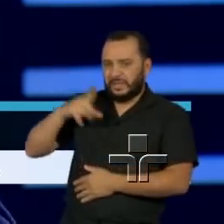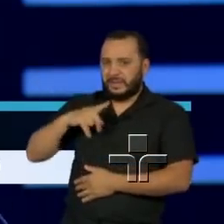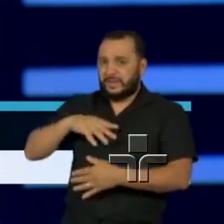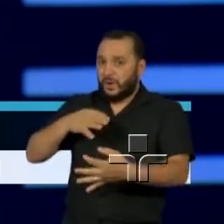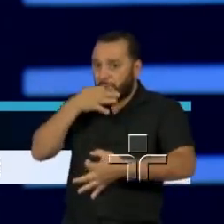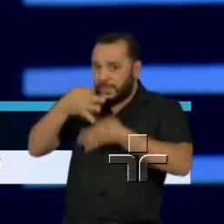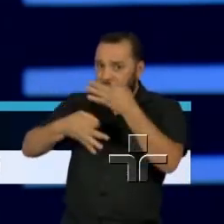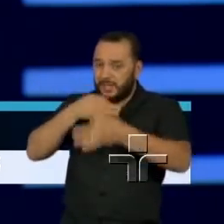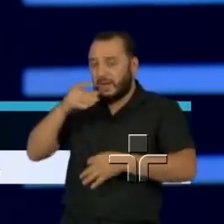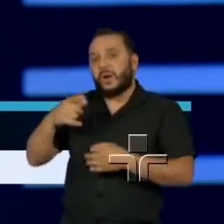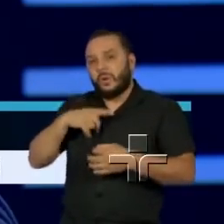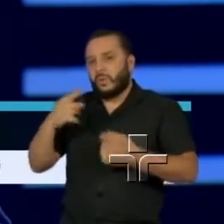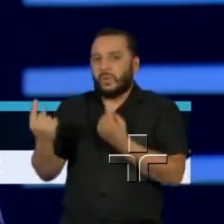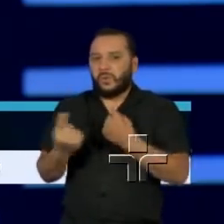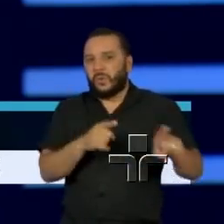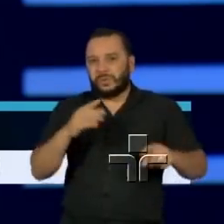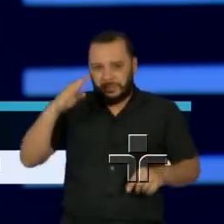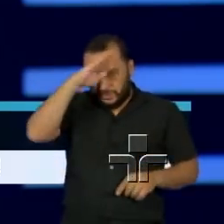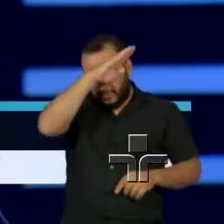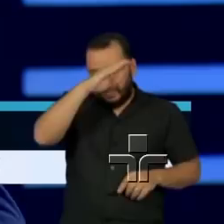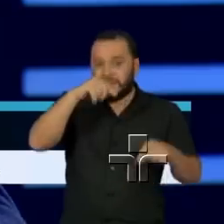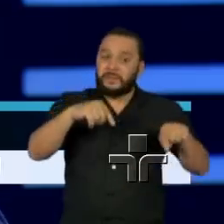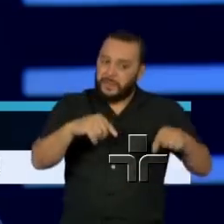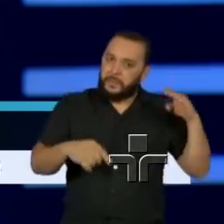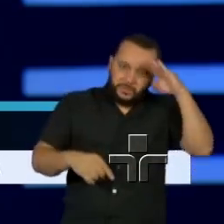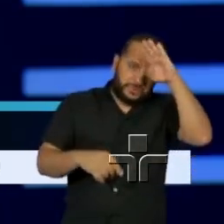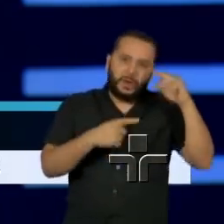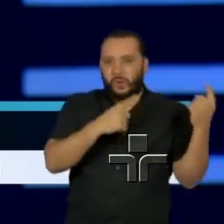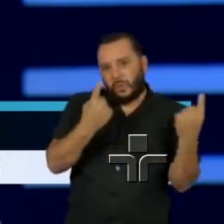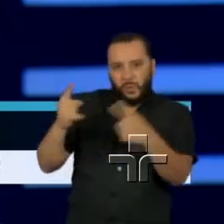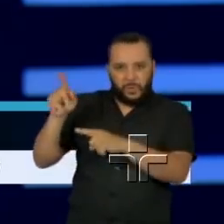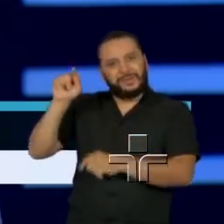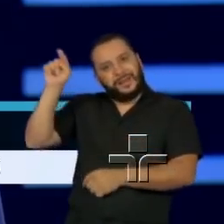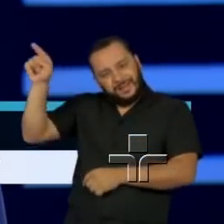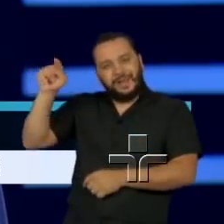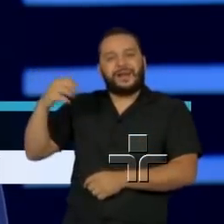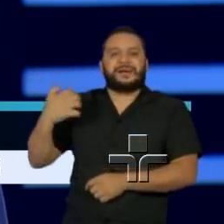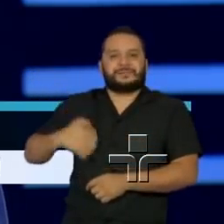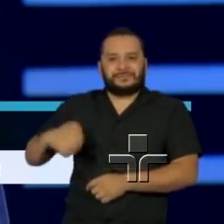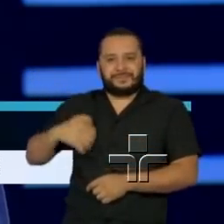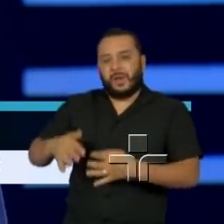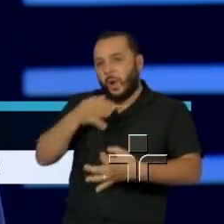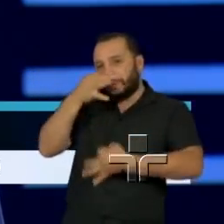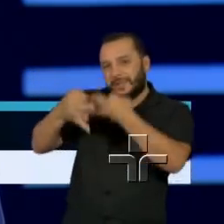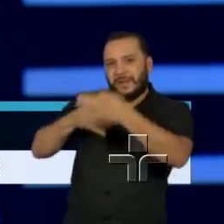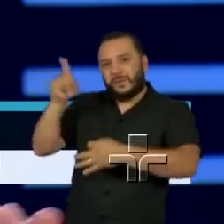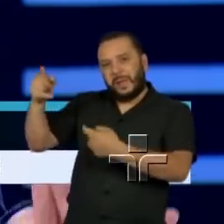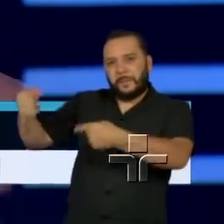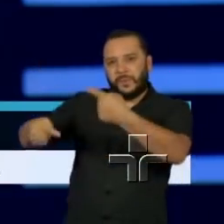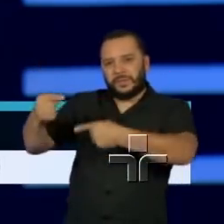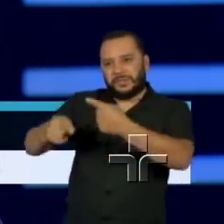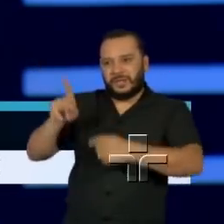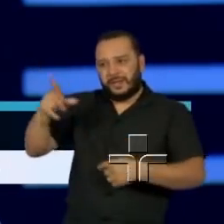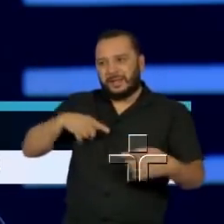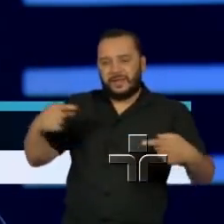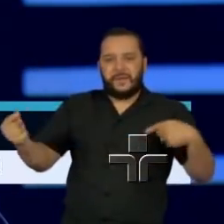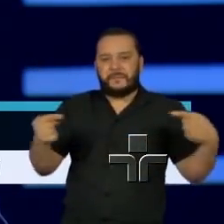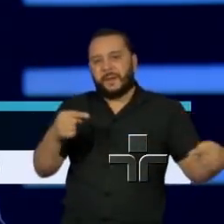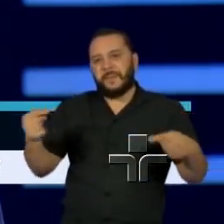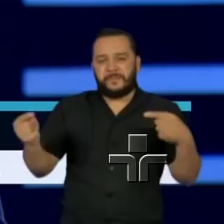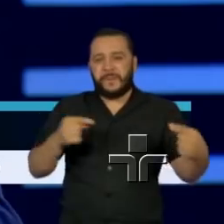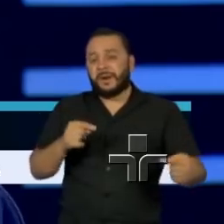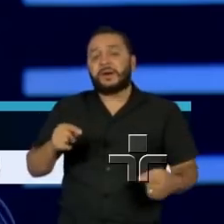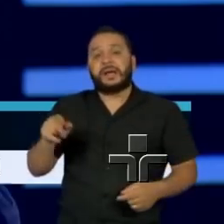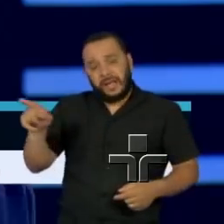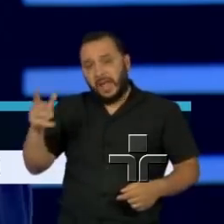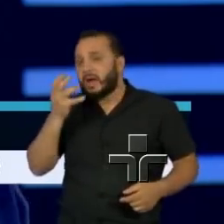sobre a política interna brasileira e vice-versa. O presidente brasileiro deu opiniões sobre a política interna argentina, o que nenhum dos dois deveria